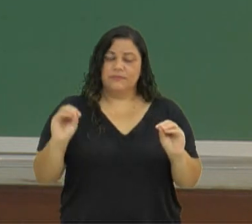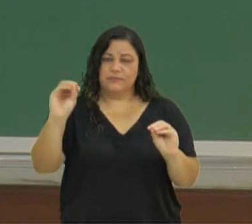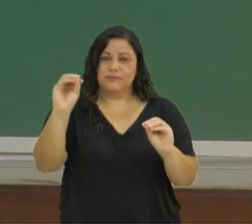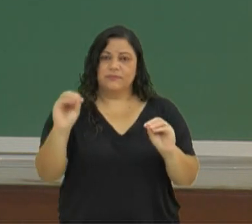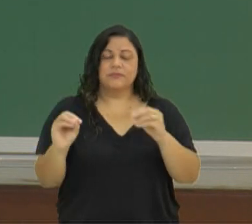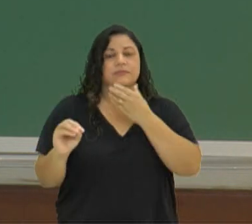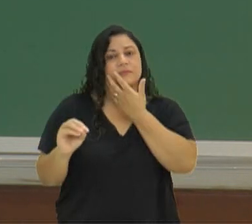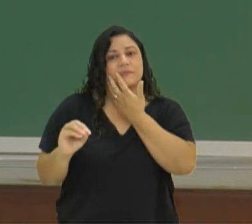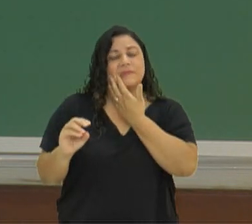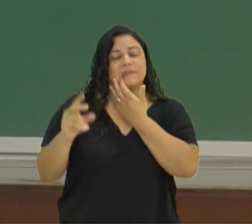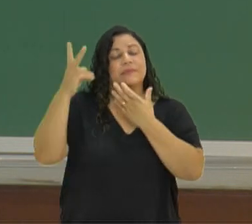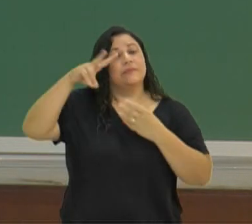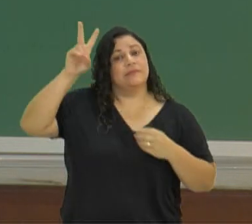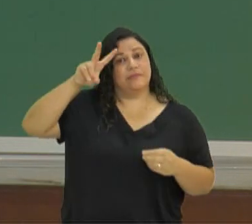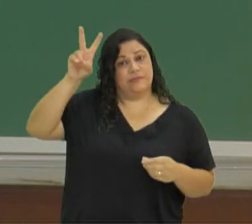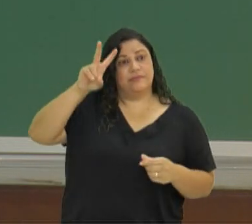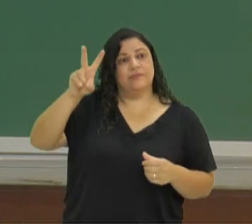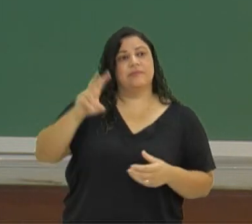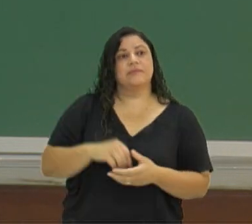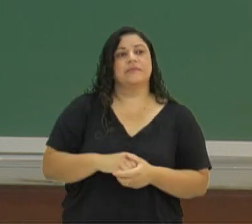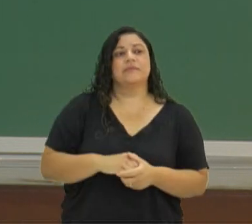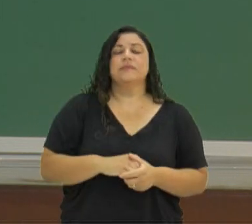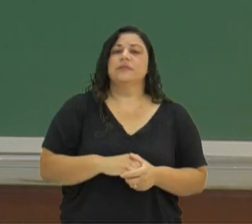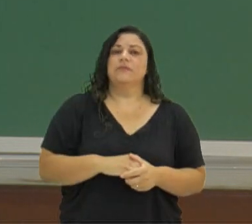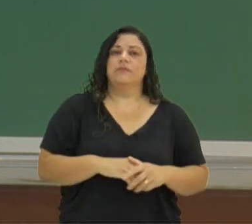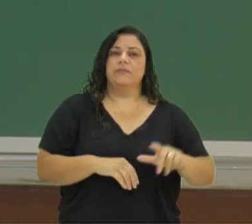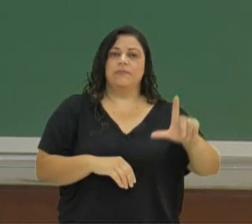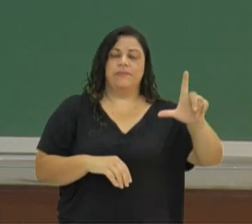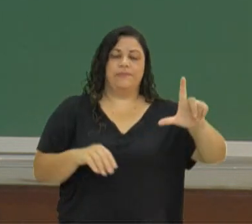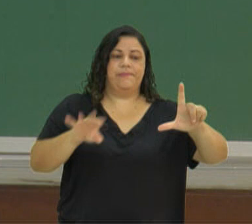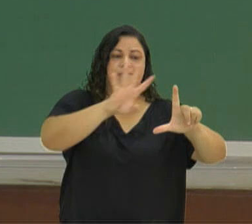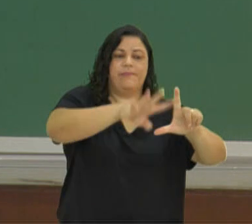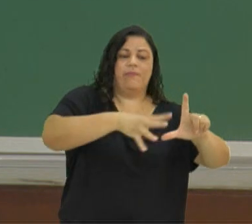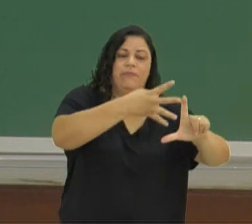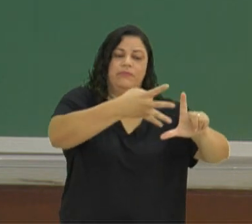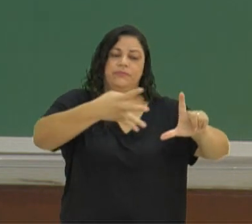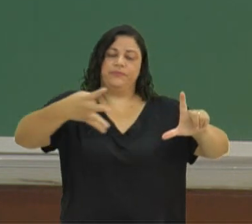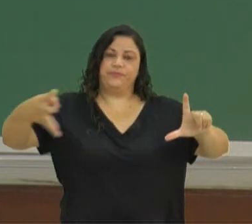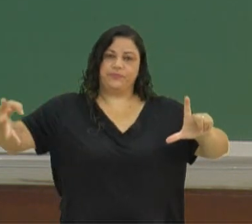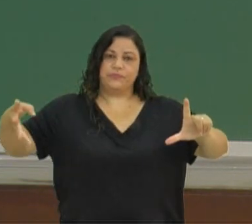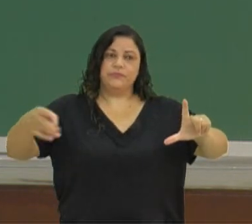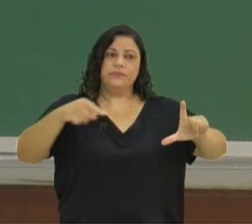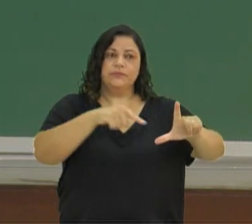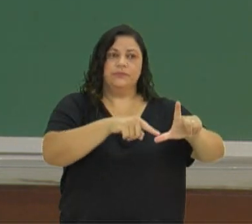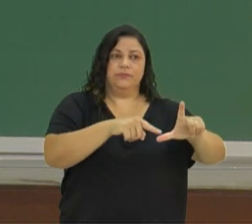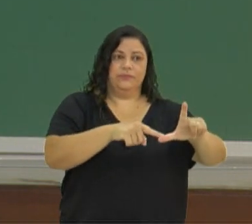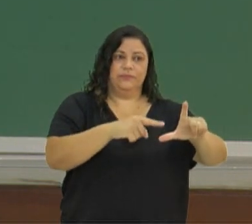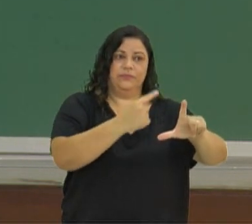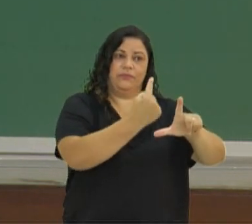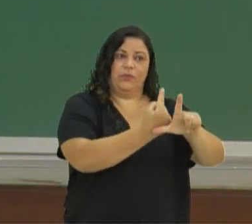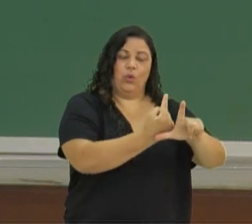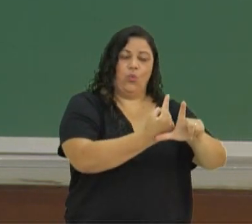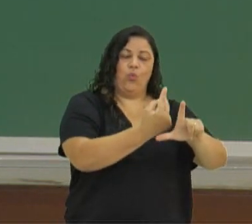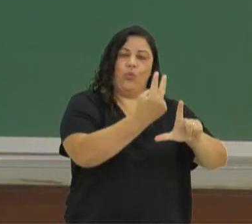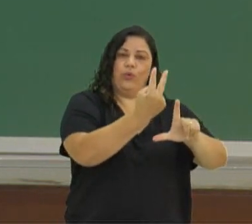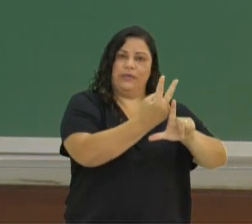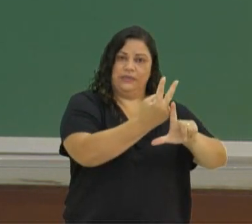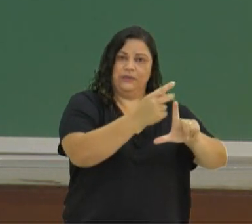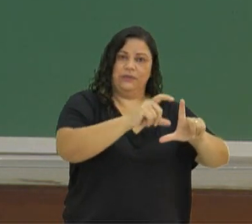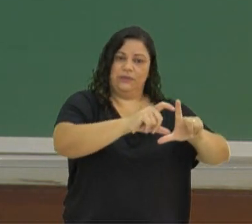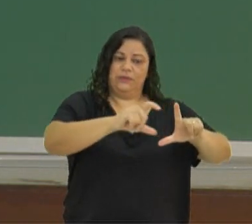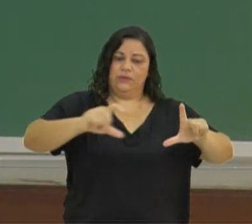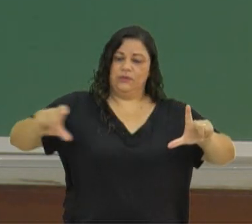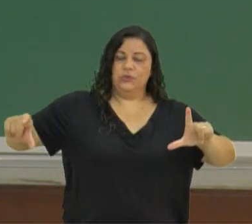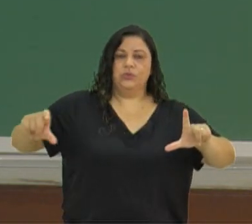Lembrando que aqui nas colunas, nas fileiras 1 e 2 são as peças brancas e nas fileiras 7 e 8 são